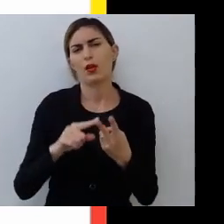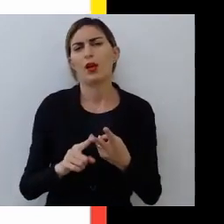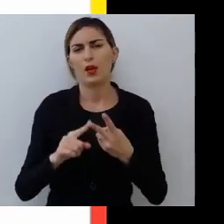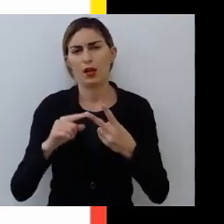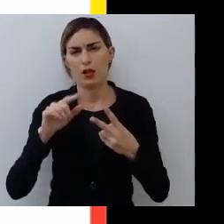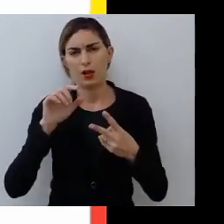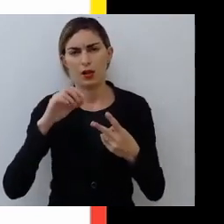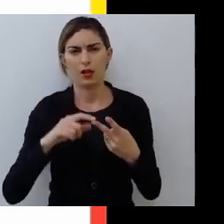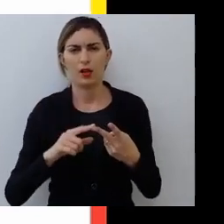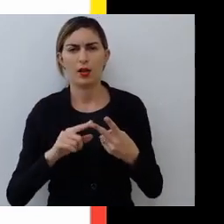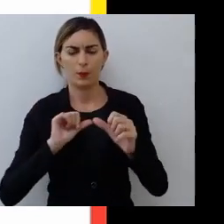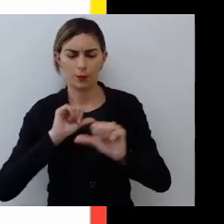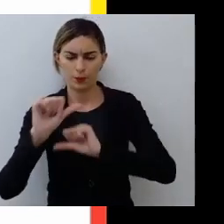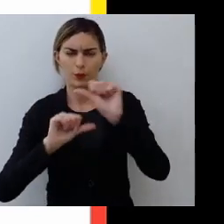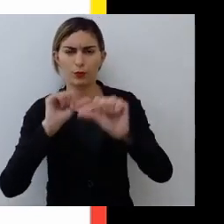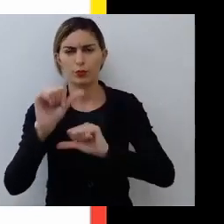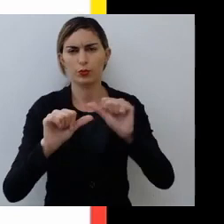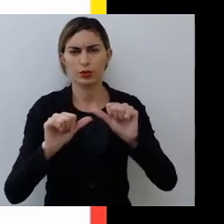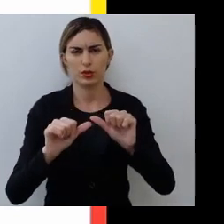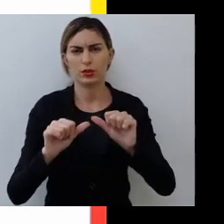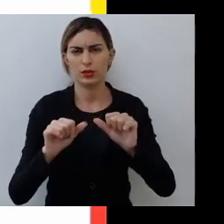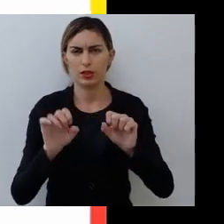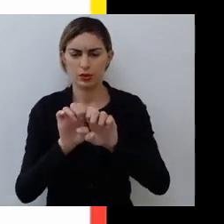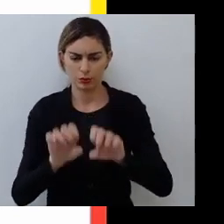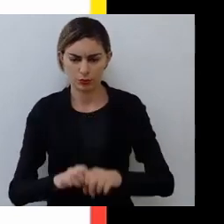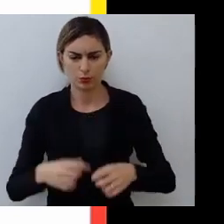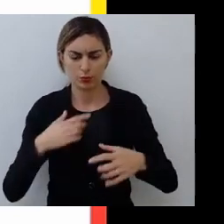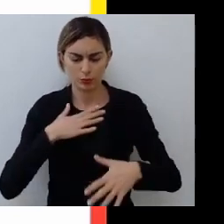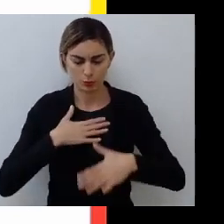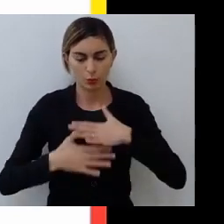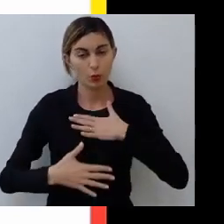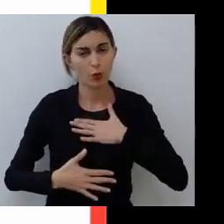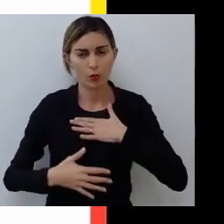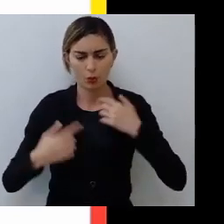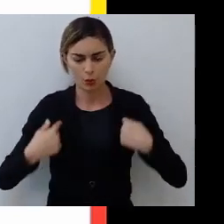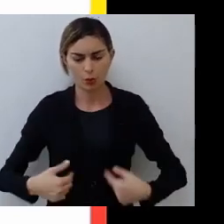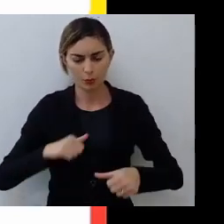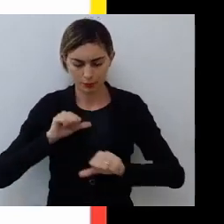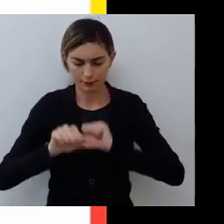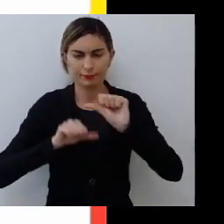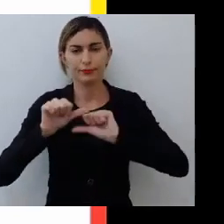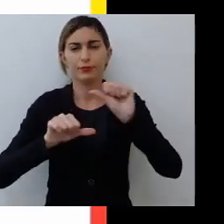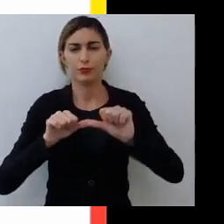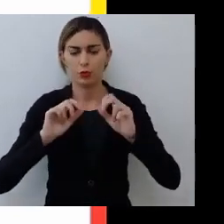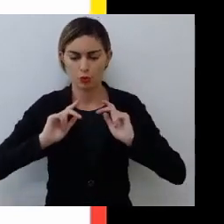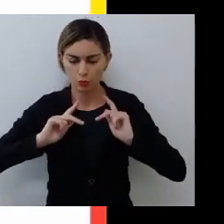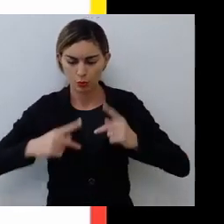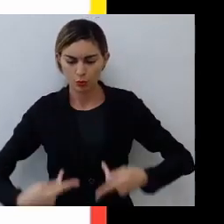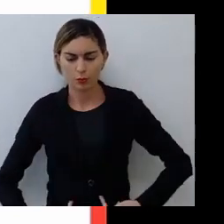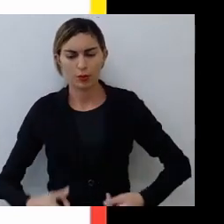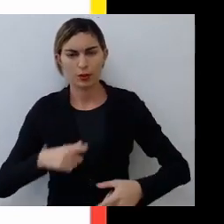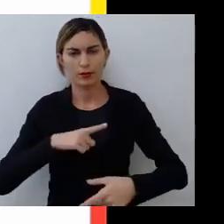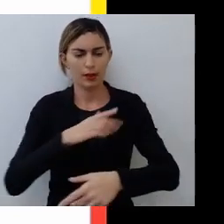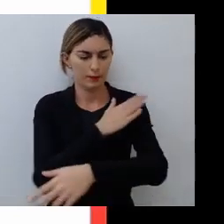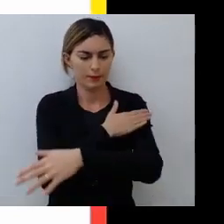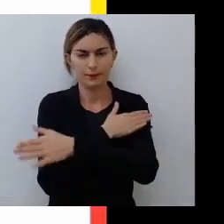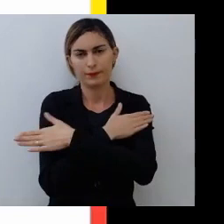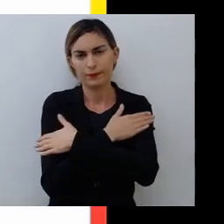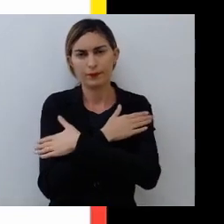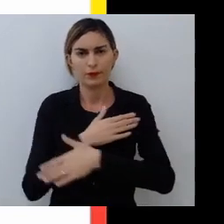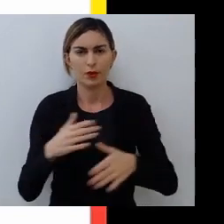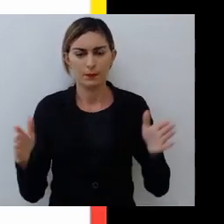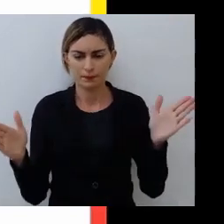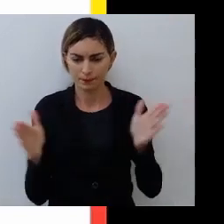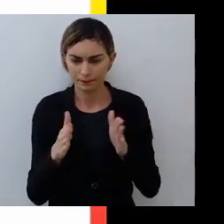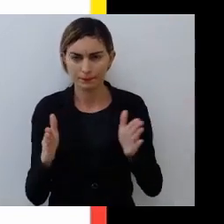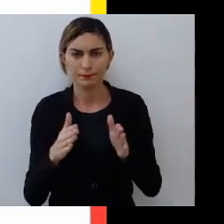exigiu mudanças substanciais na estrutura anatômica do corpo. Os humanos têm membros posteriores mais